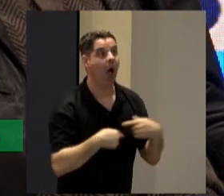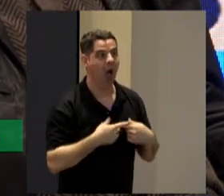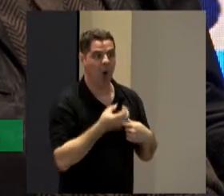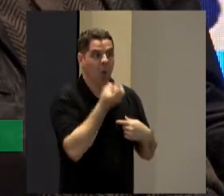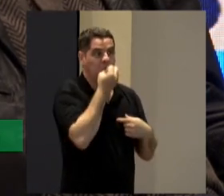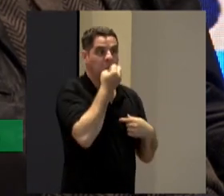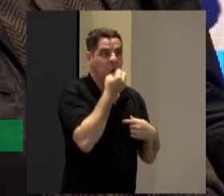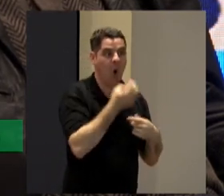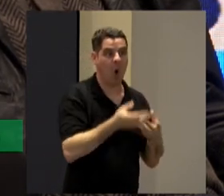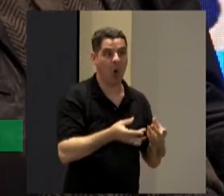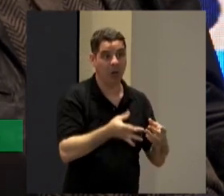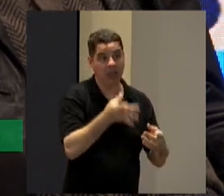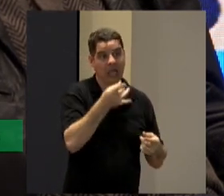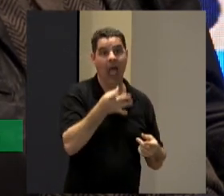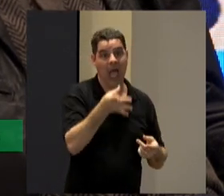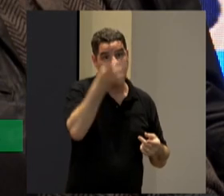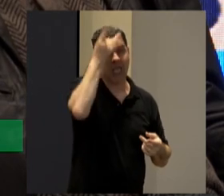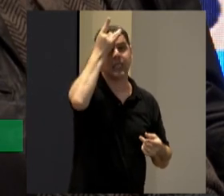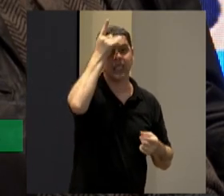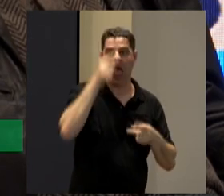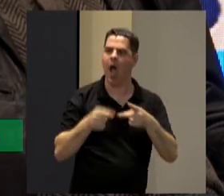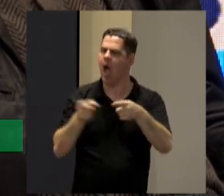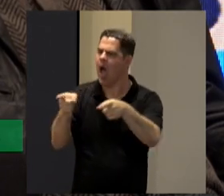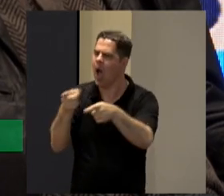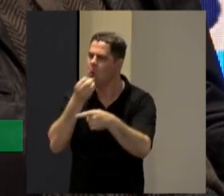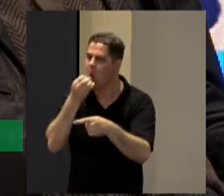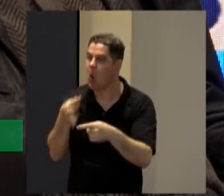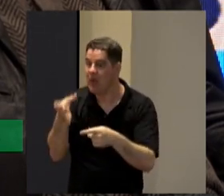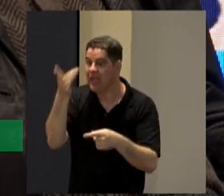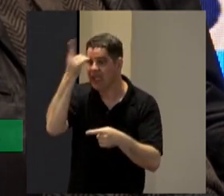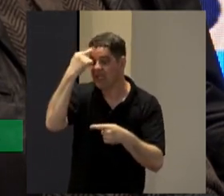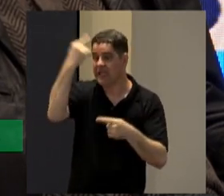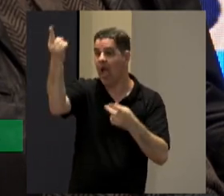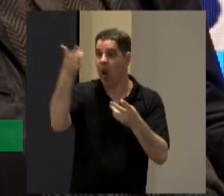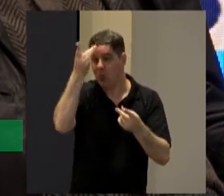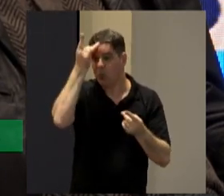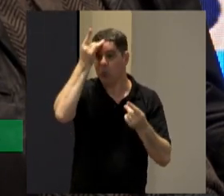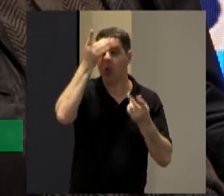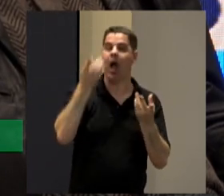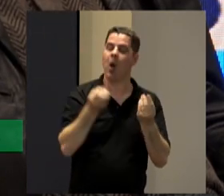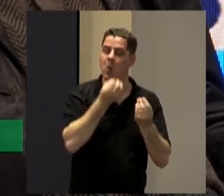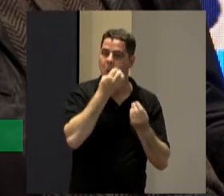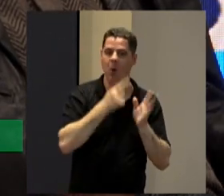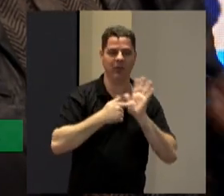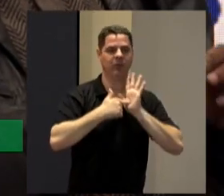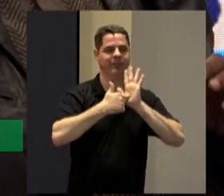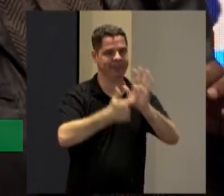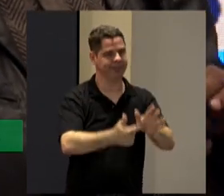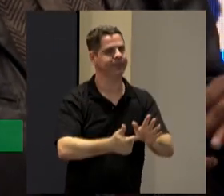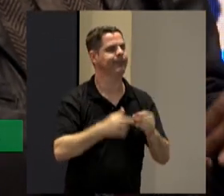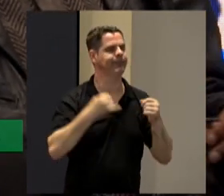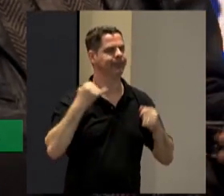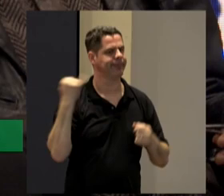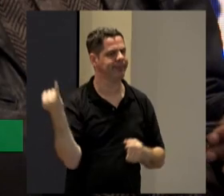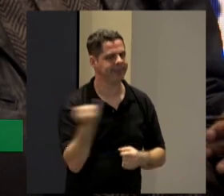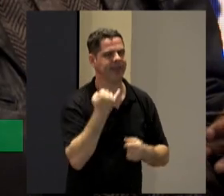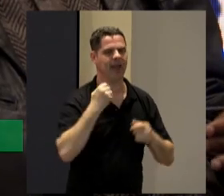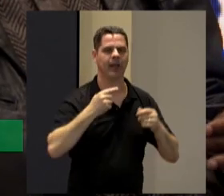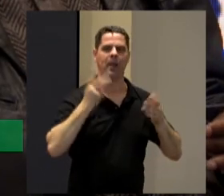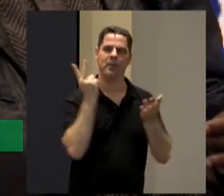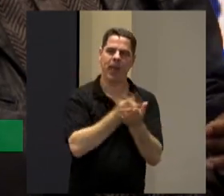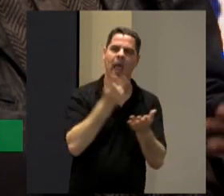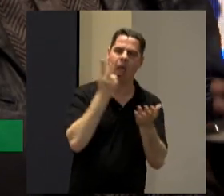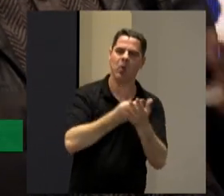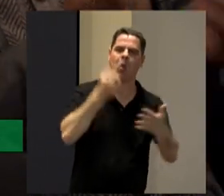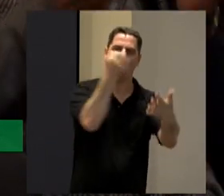vezes nós ficamos cansadas de falar sempre a mesma coisa, mas o óbvio precisa sempre ser dito. E a gente continua